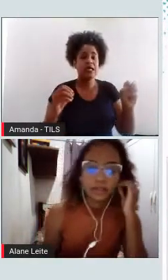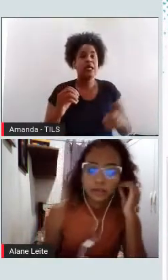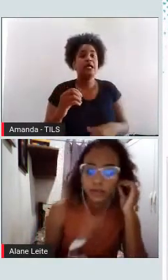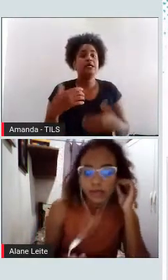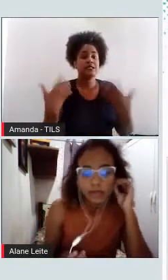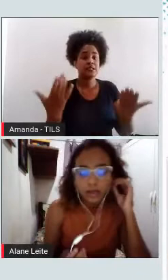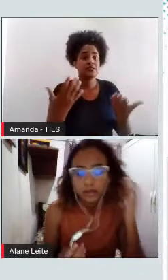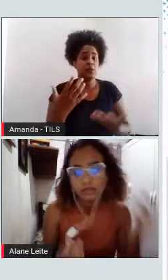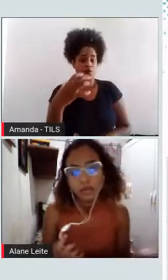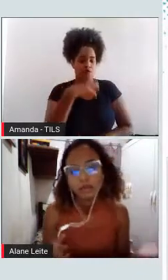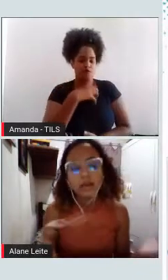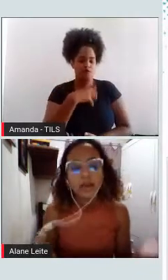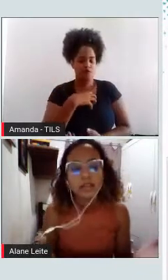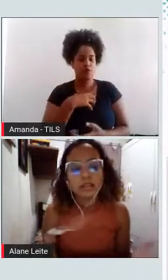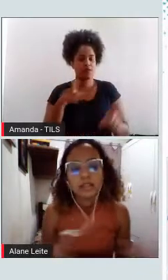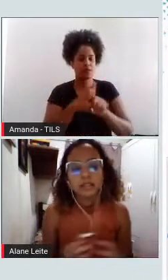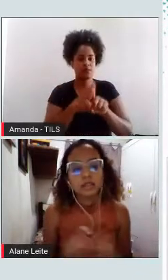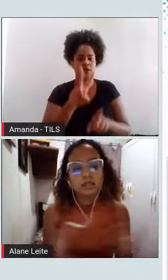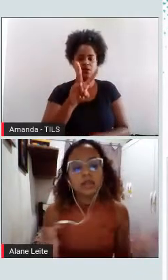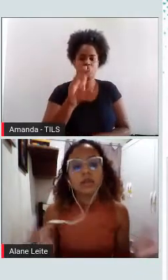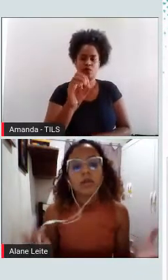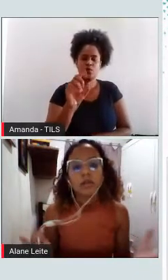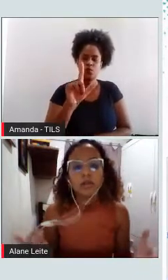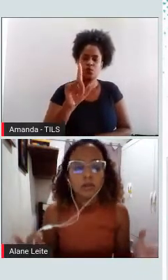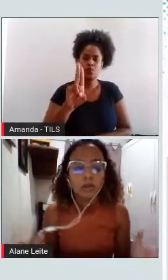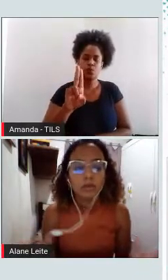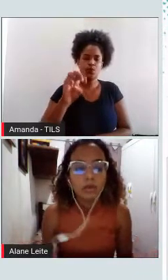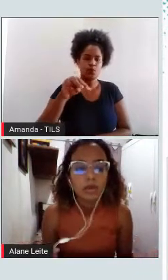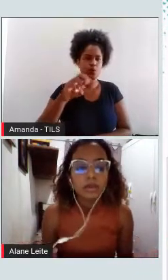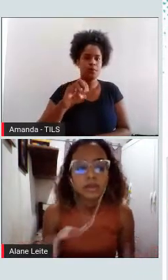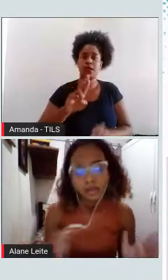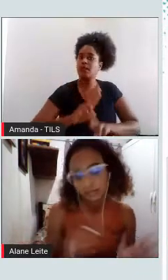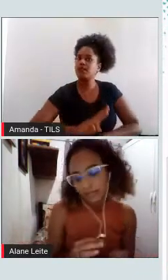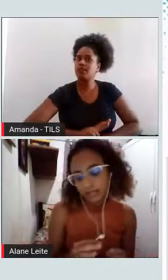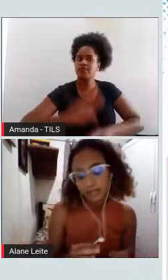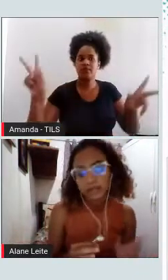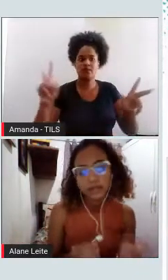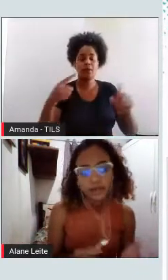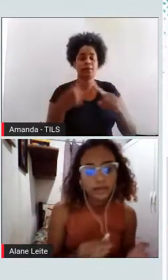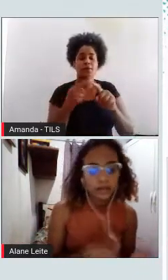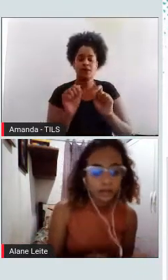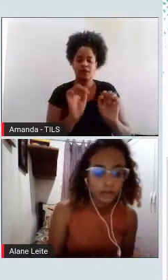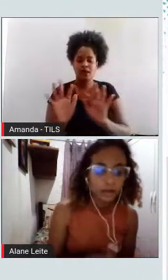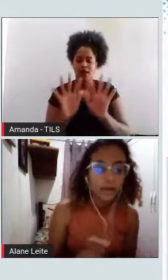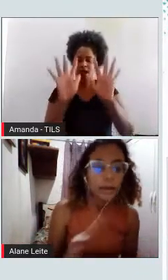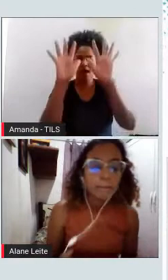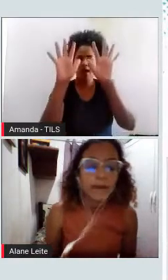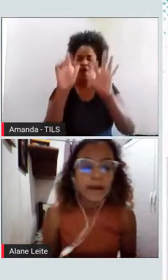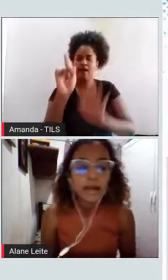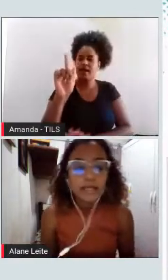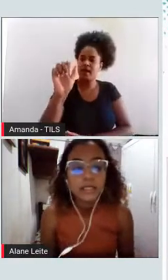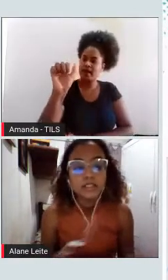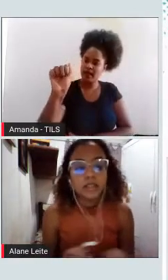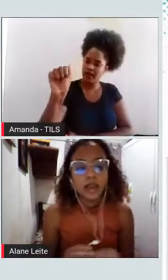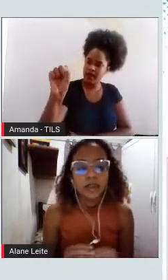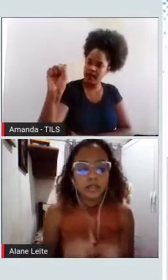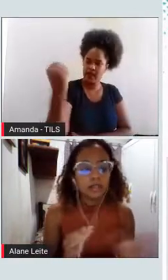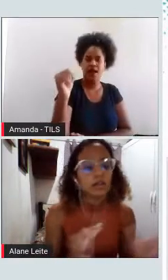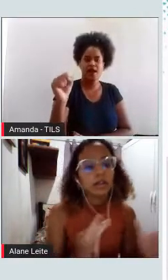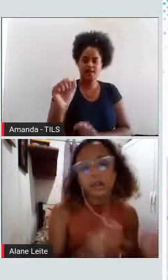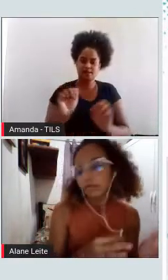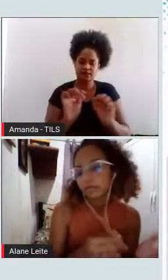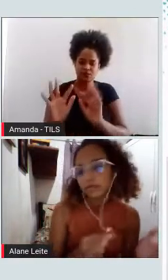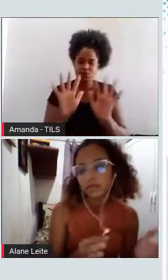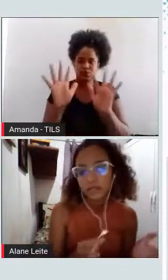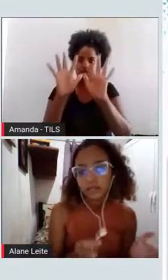bem variáveis, porque é um gás, né? A gente não tem como ter, quer dizer, tem, mas se a